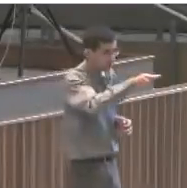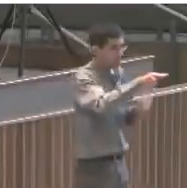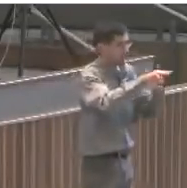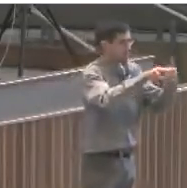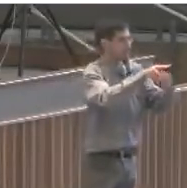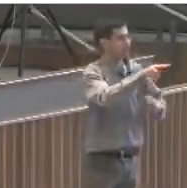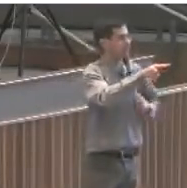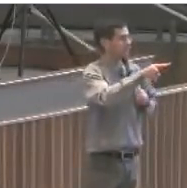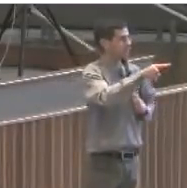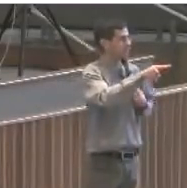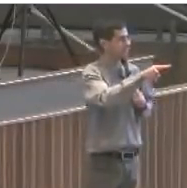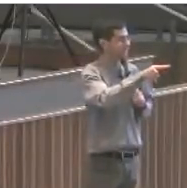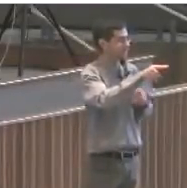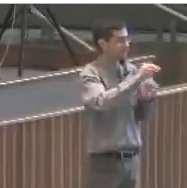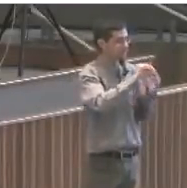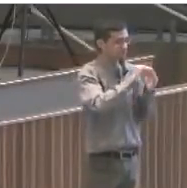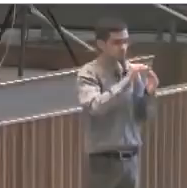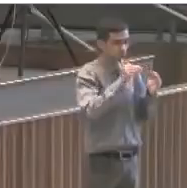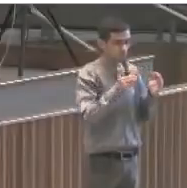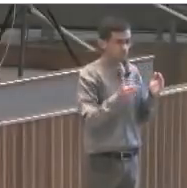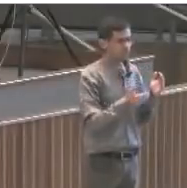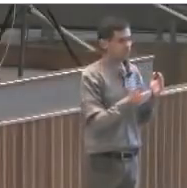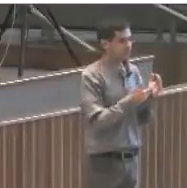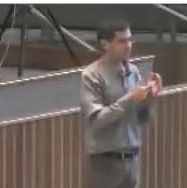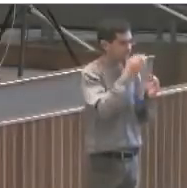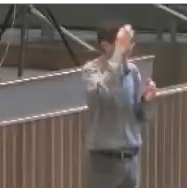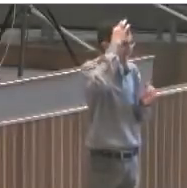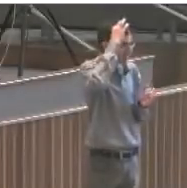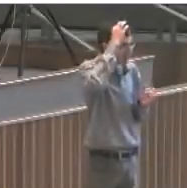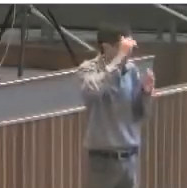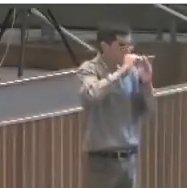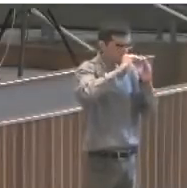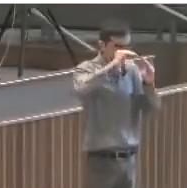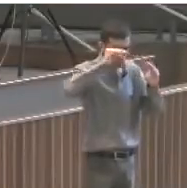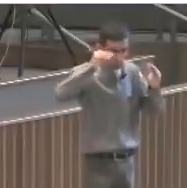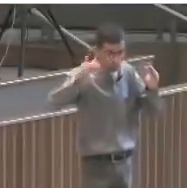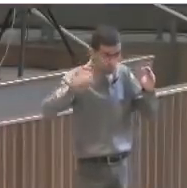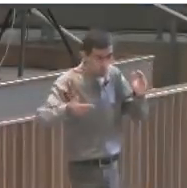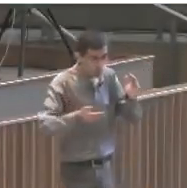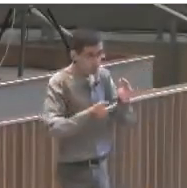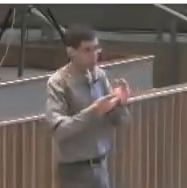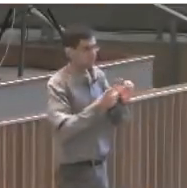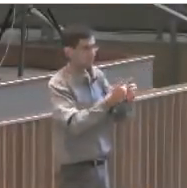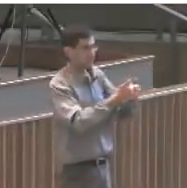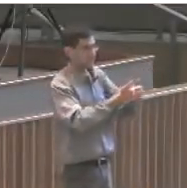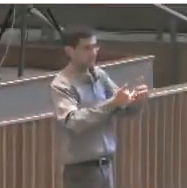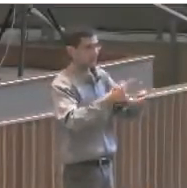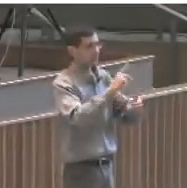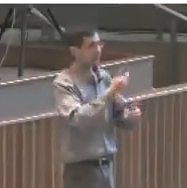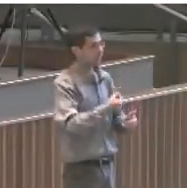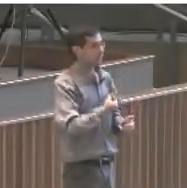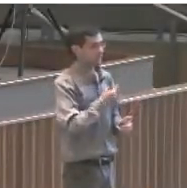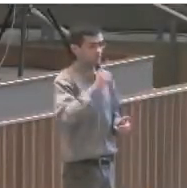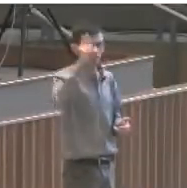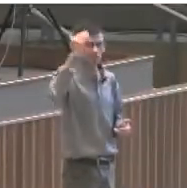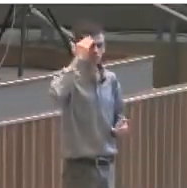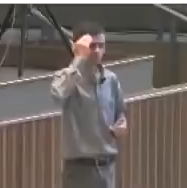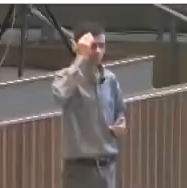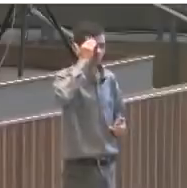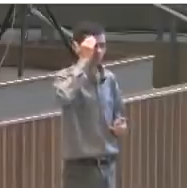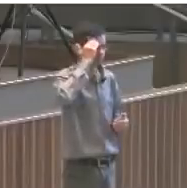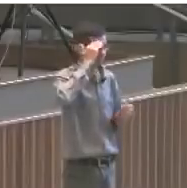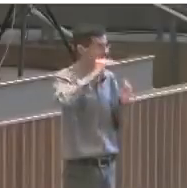e que nenhum dos do carro nenhum do cabelo nenhum cabelo da sua cabeça cair a sem que o senhor a